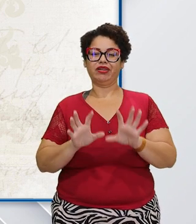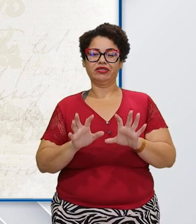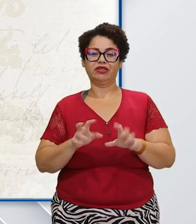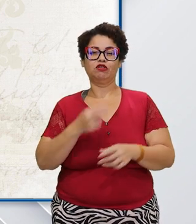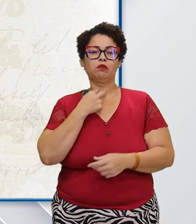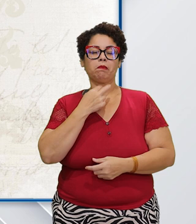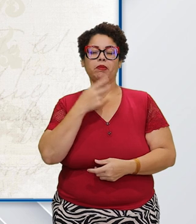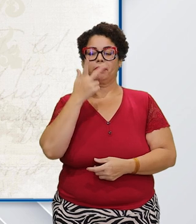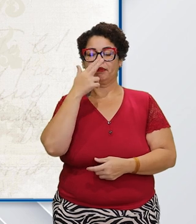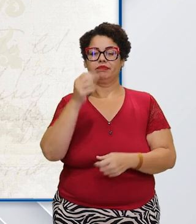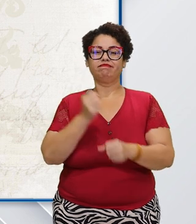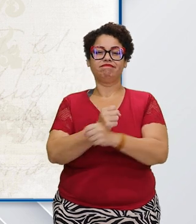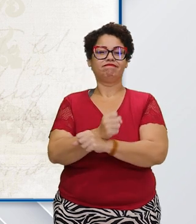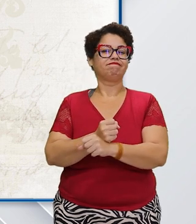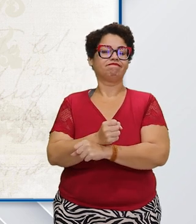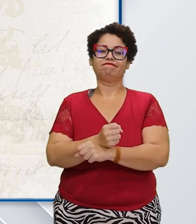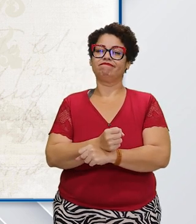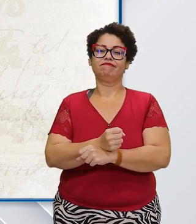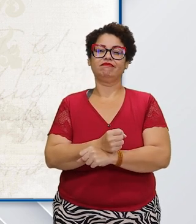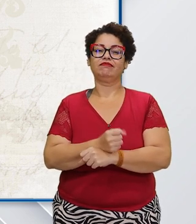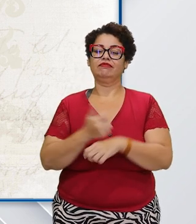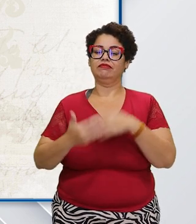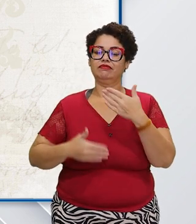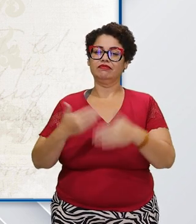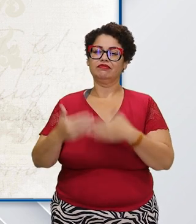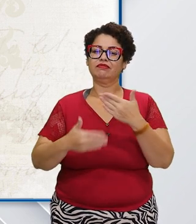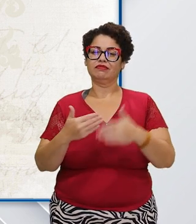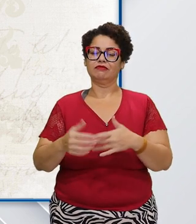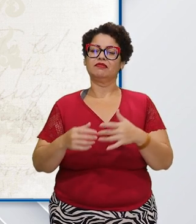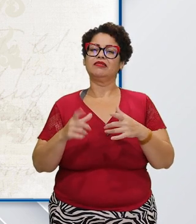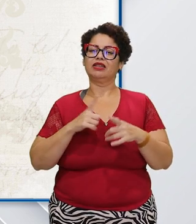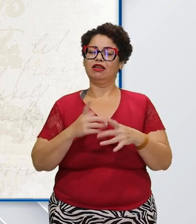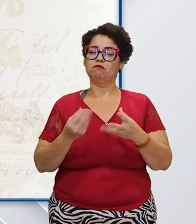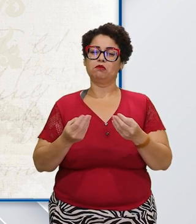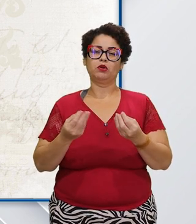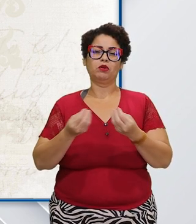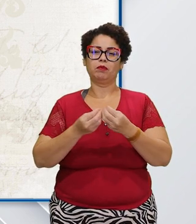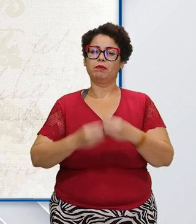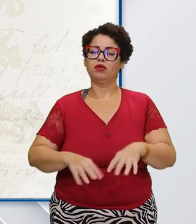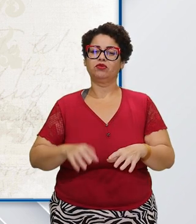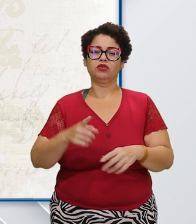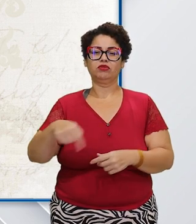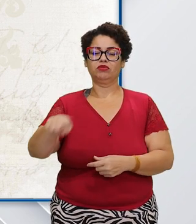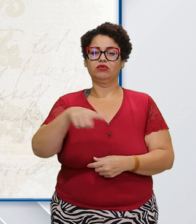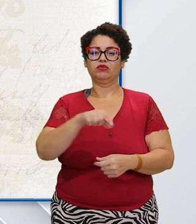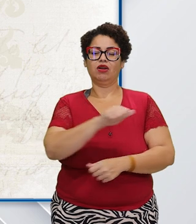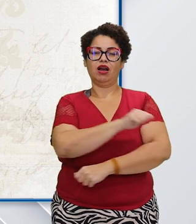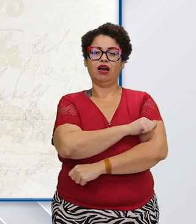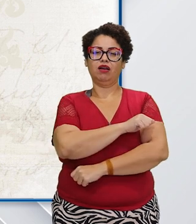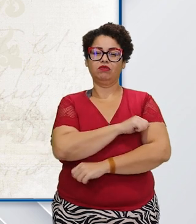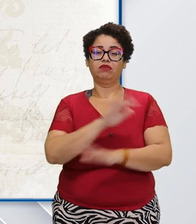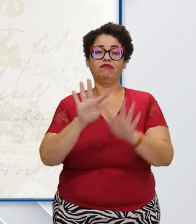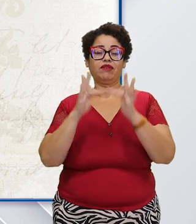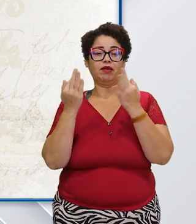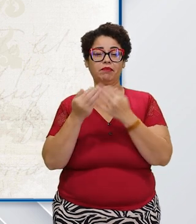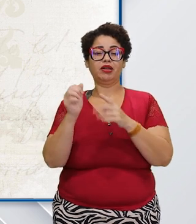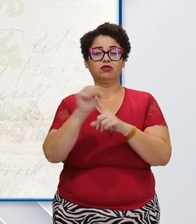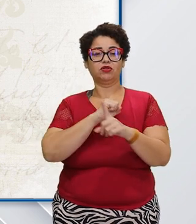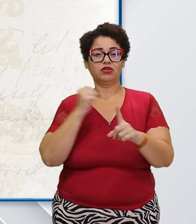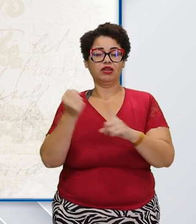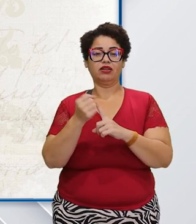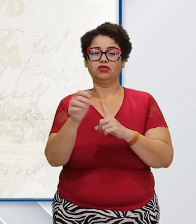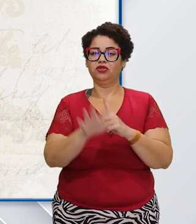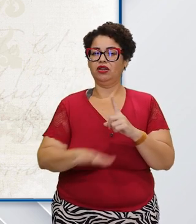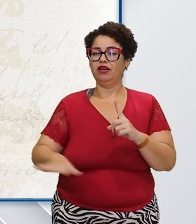realidade que não pode ser ignorada suas consequências são devastadoras para os alunos suas famílias a